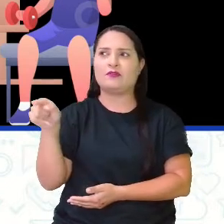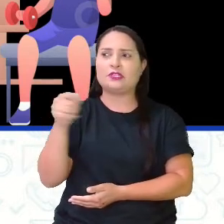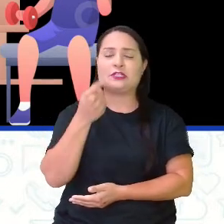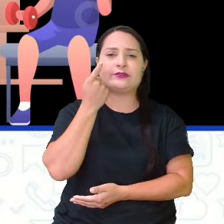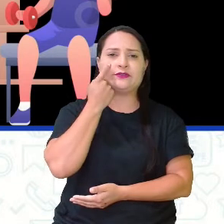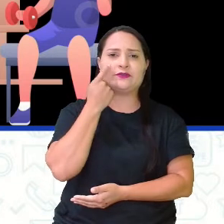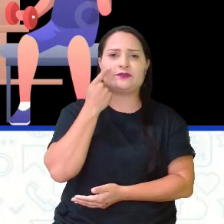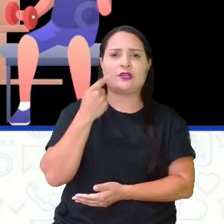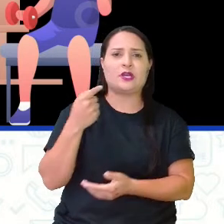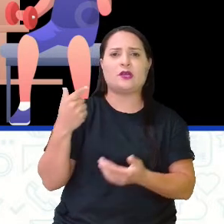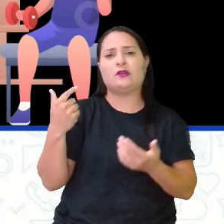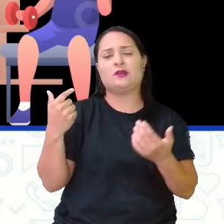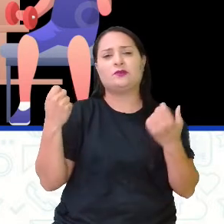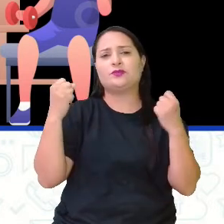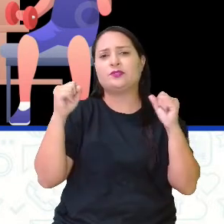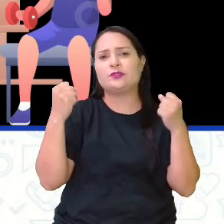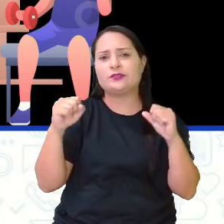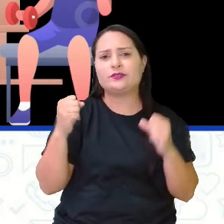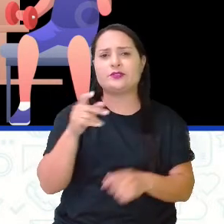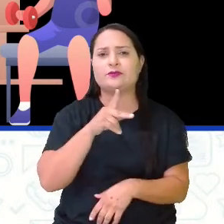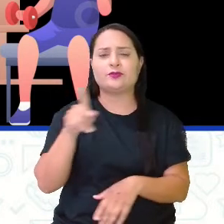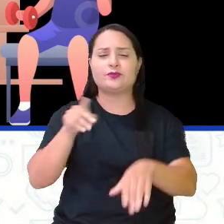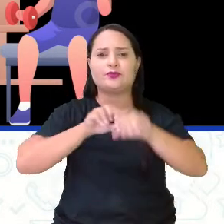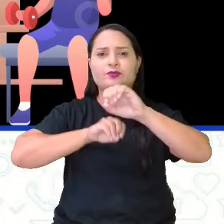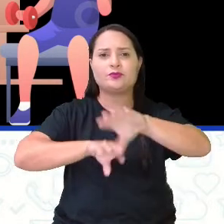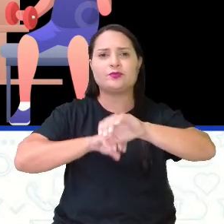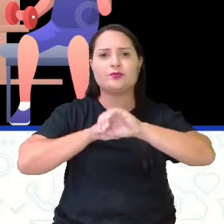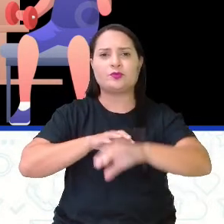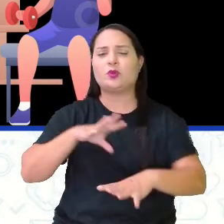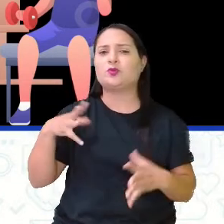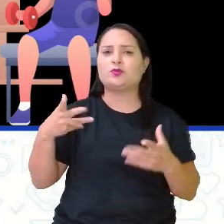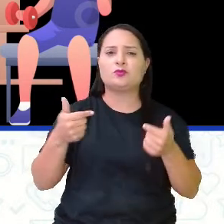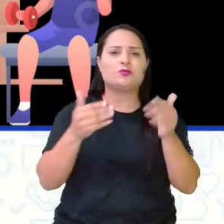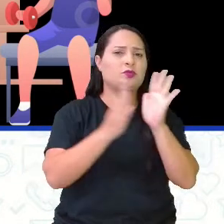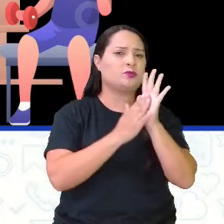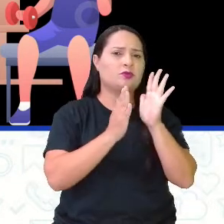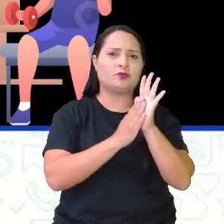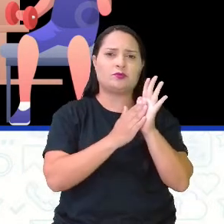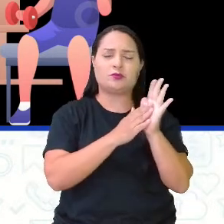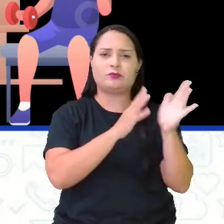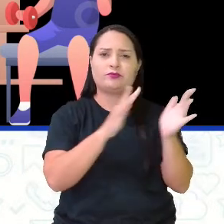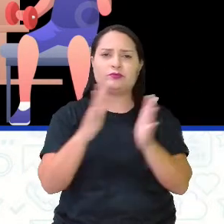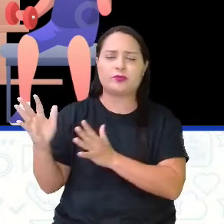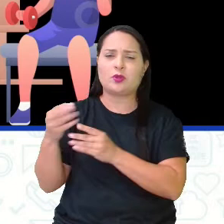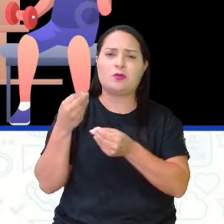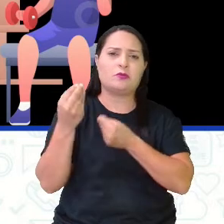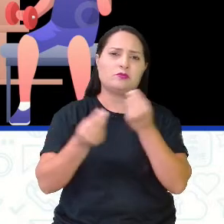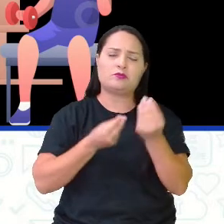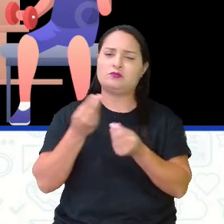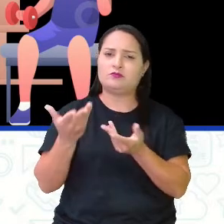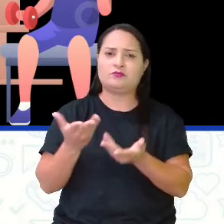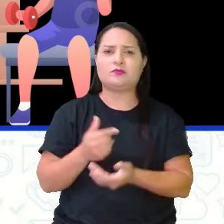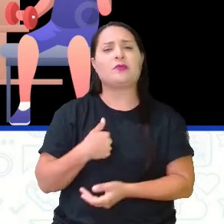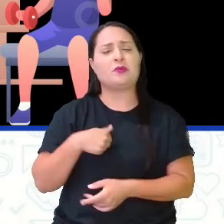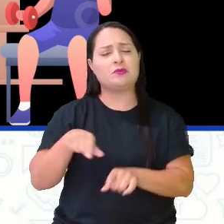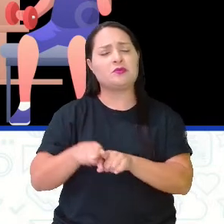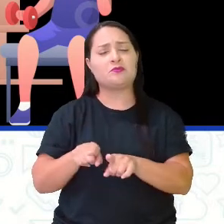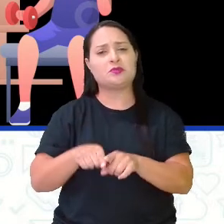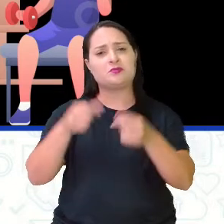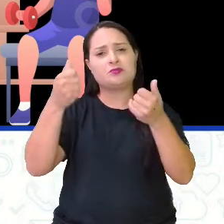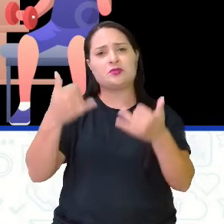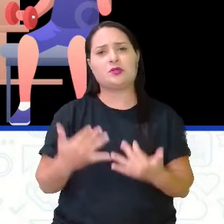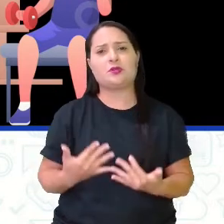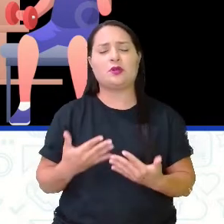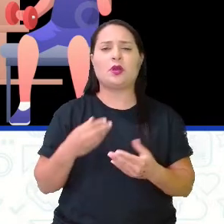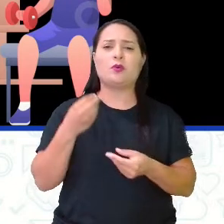lá os exercícios que a professora trouxe, tudo que ela propôs, né? Como é que aconteceu. Eu também falei um pouco